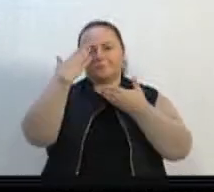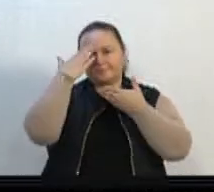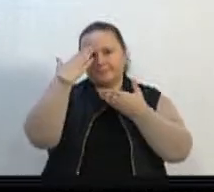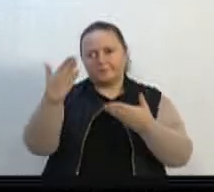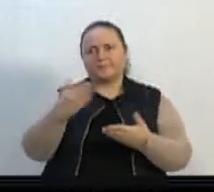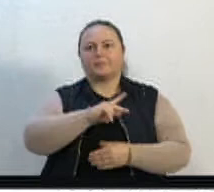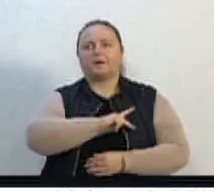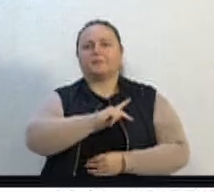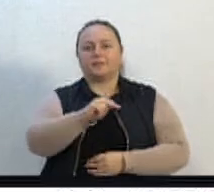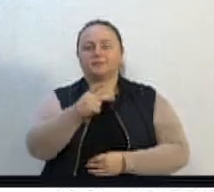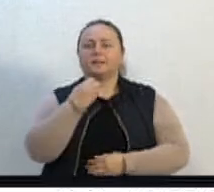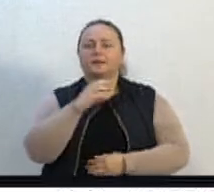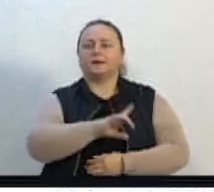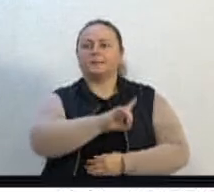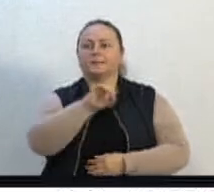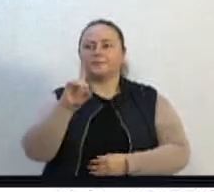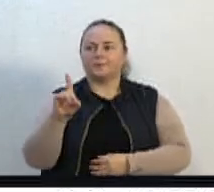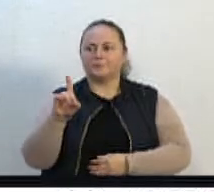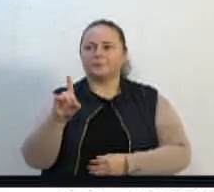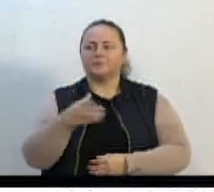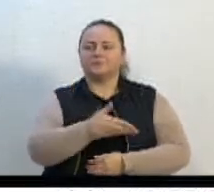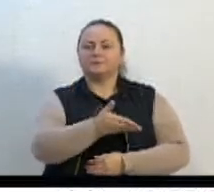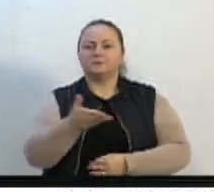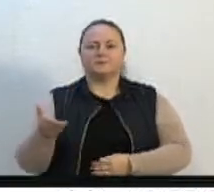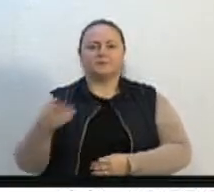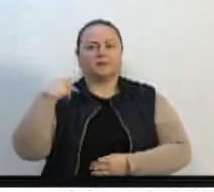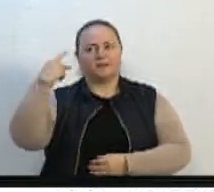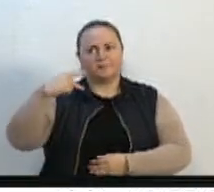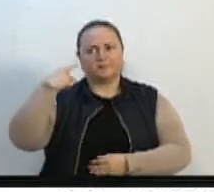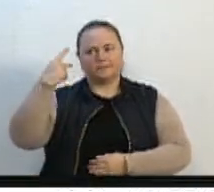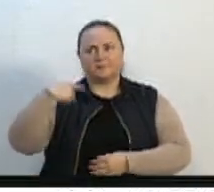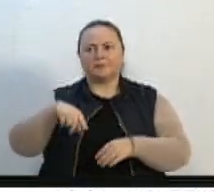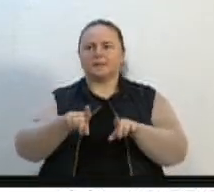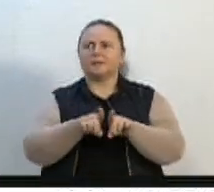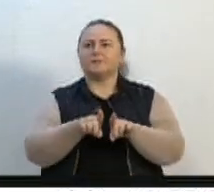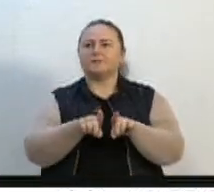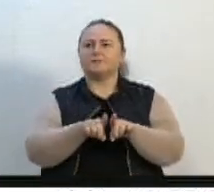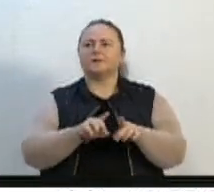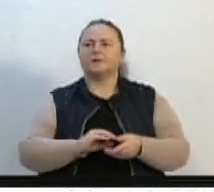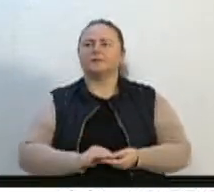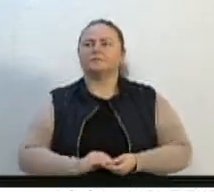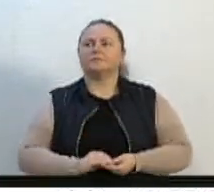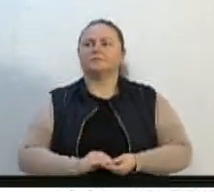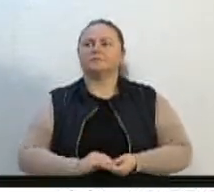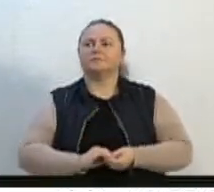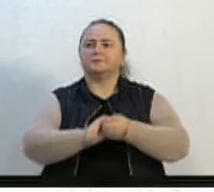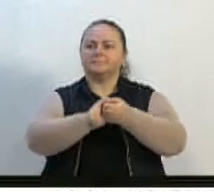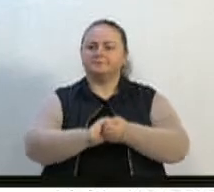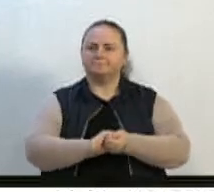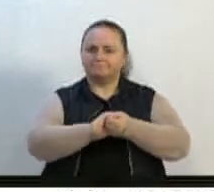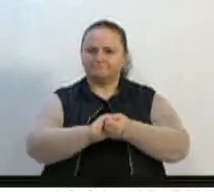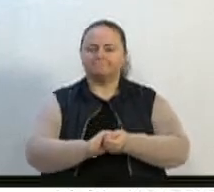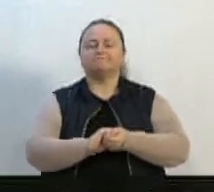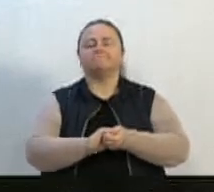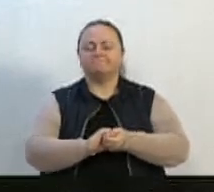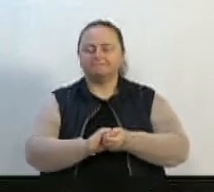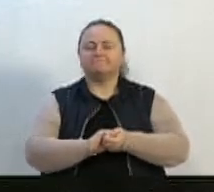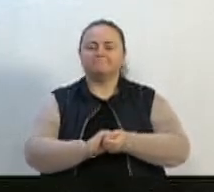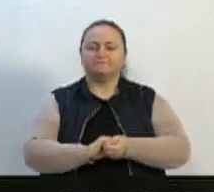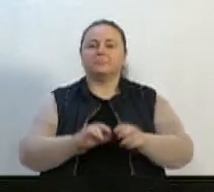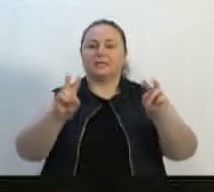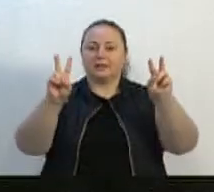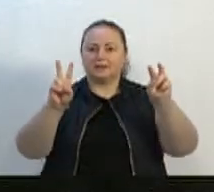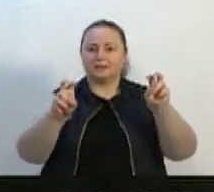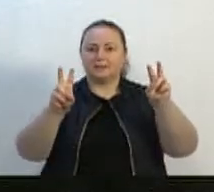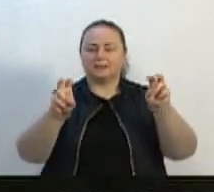Primeiro, bom dia, presidente, demais vereadores. Vereador Bruno Cunha, parabéns. Esse é um tema que a gente sabe, a